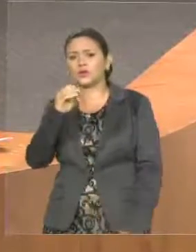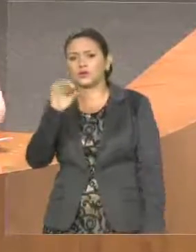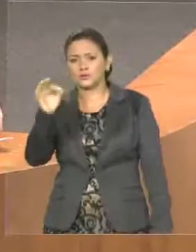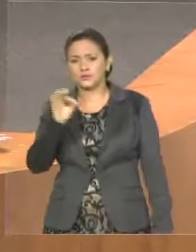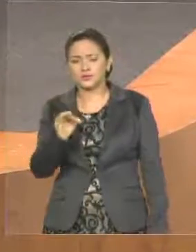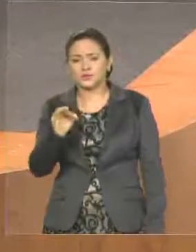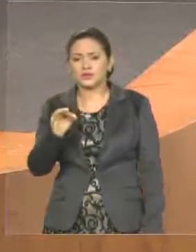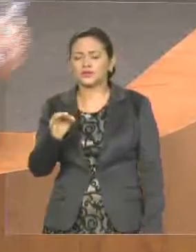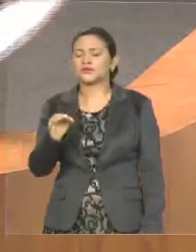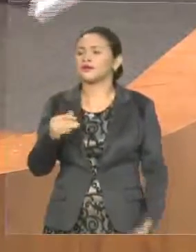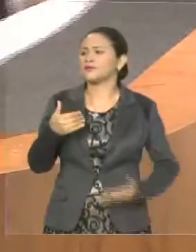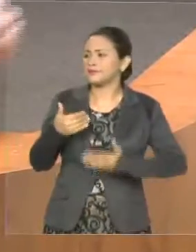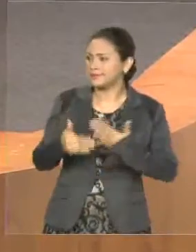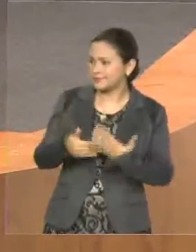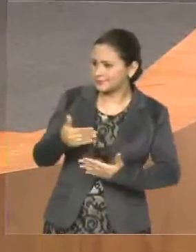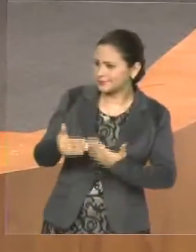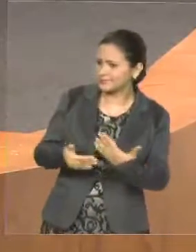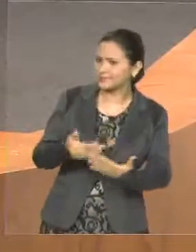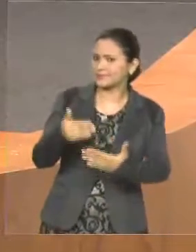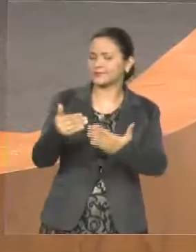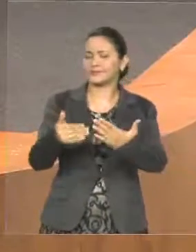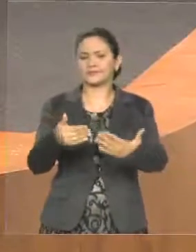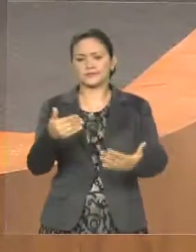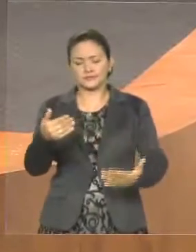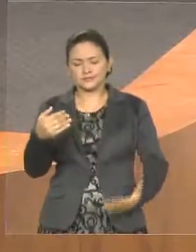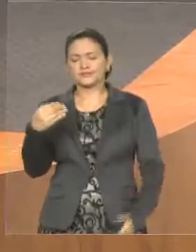Então, fazer um projeto de lei